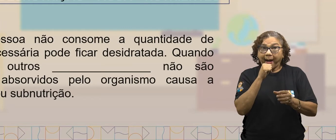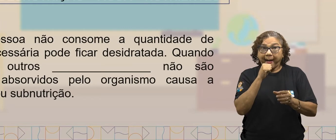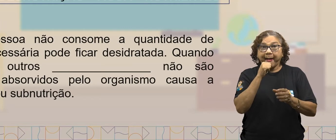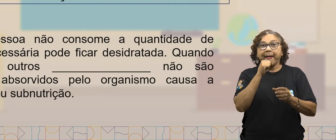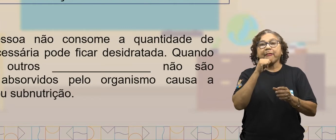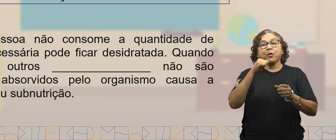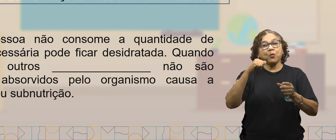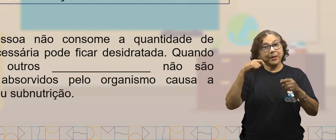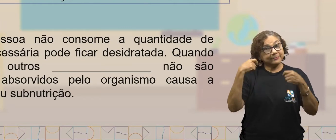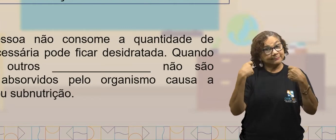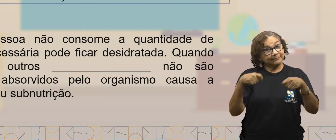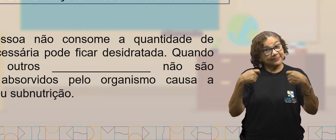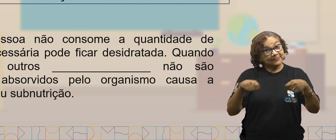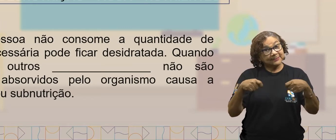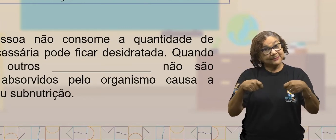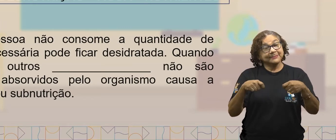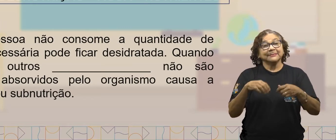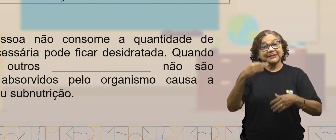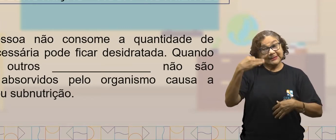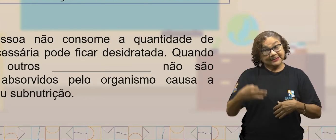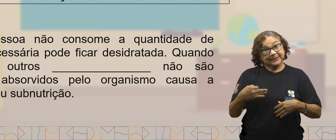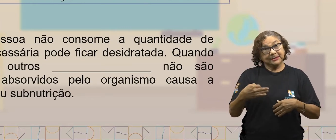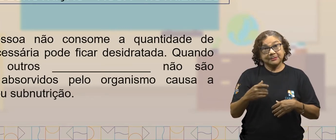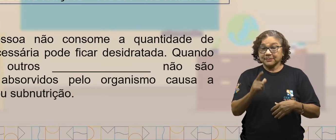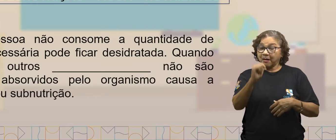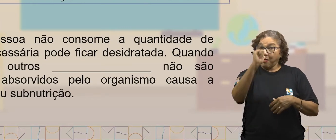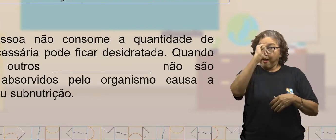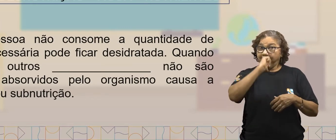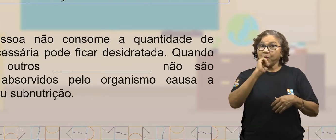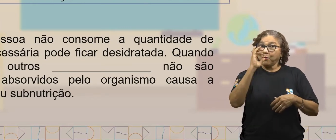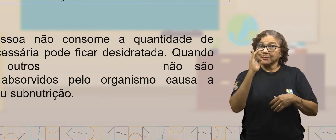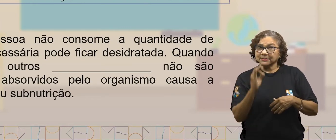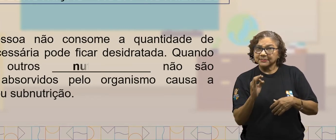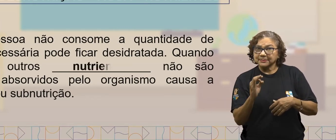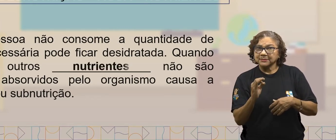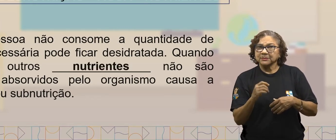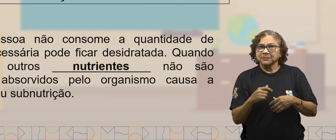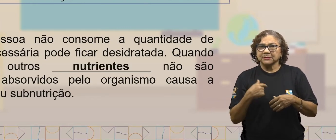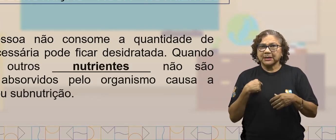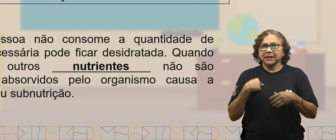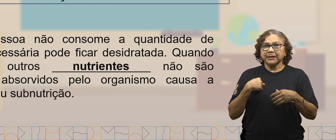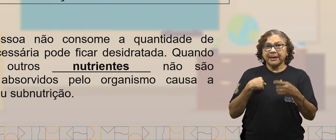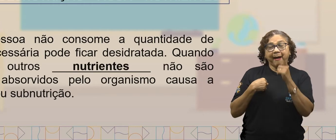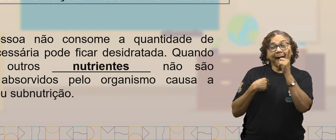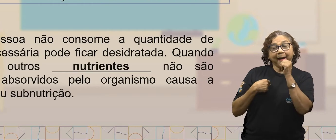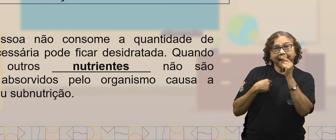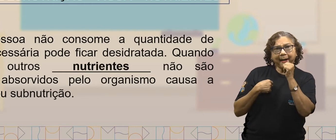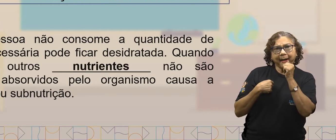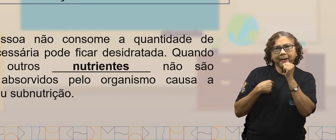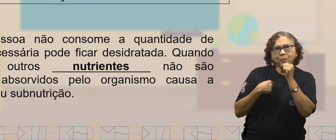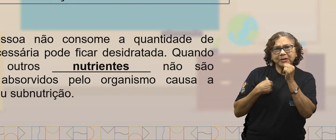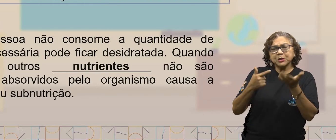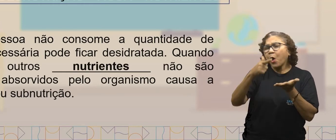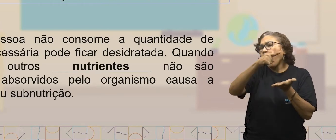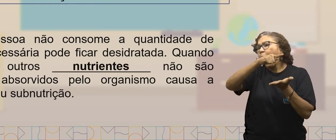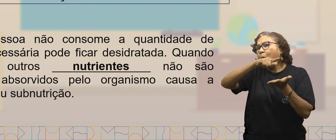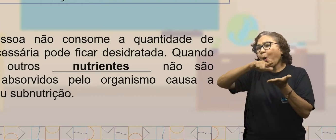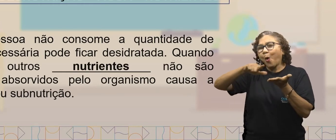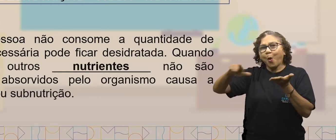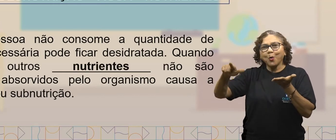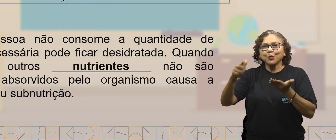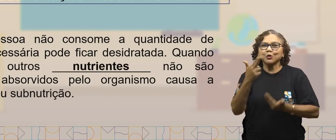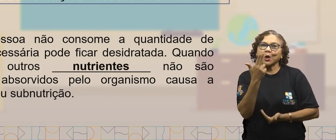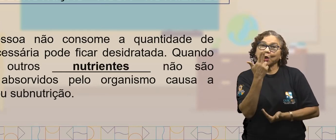pode ficar desidratada. Quando além da água, outros, vamos lá? Nutrientes não